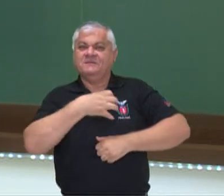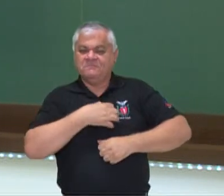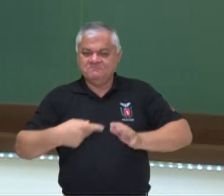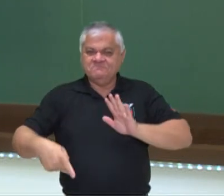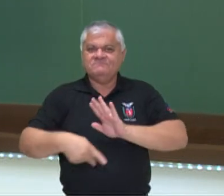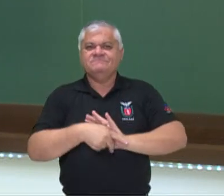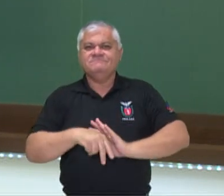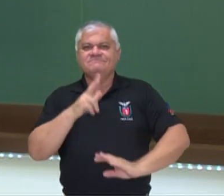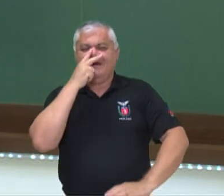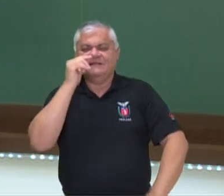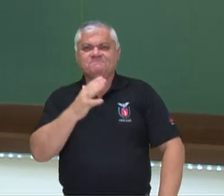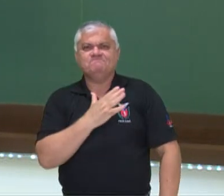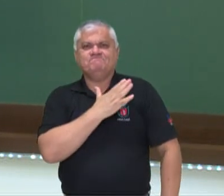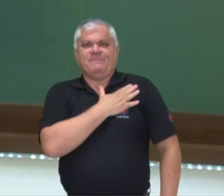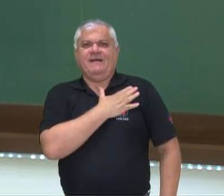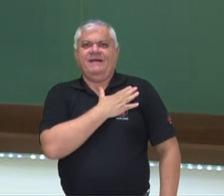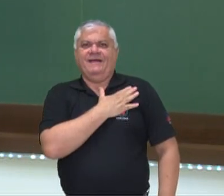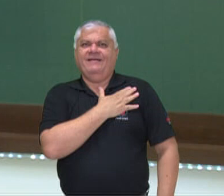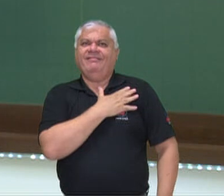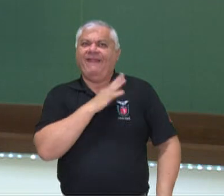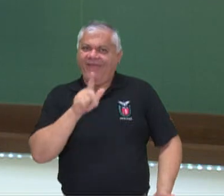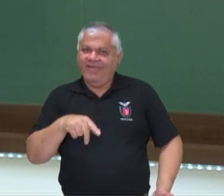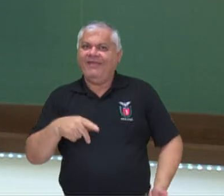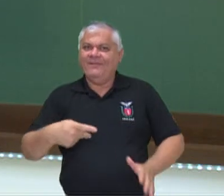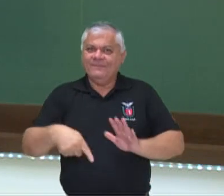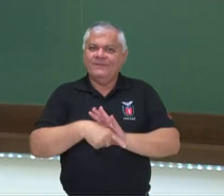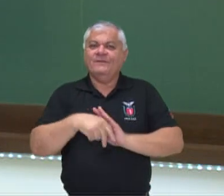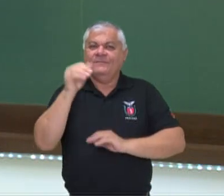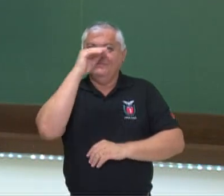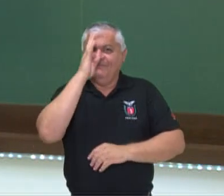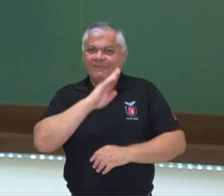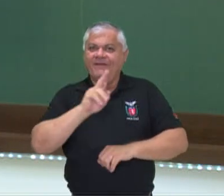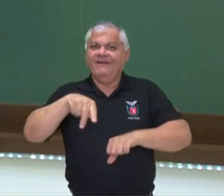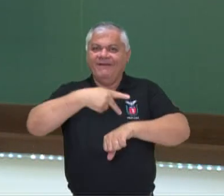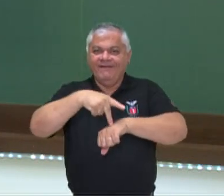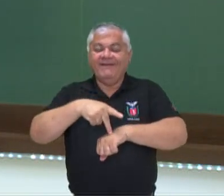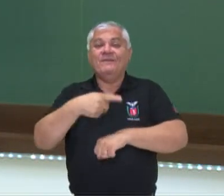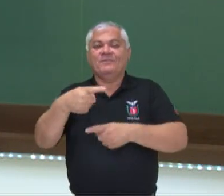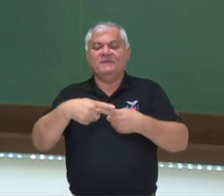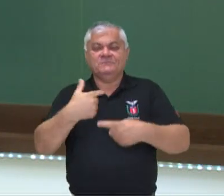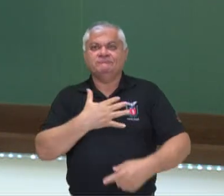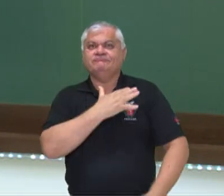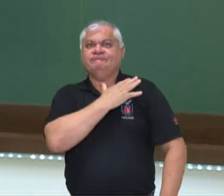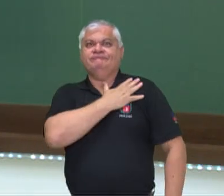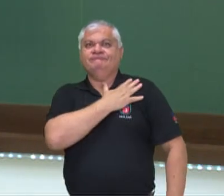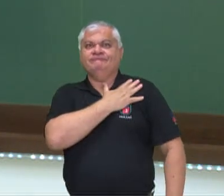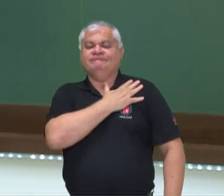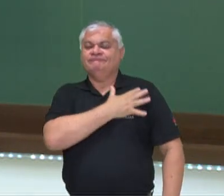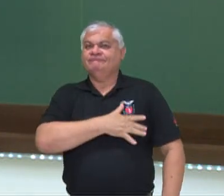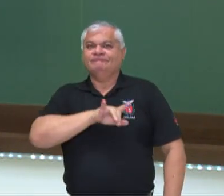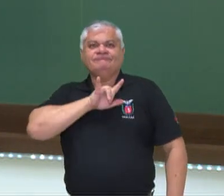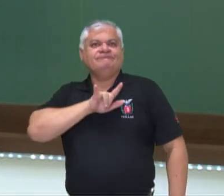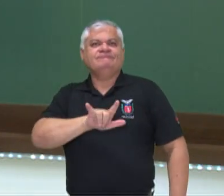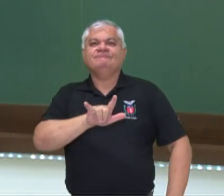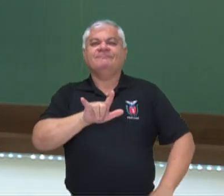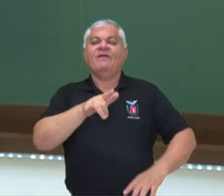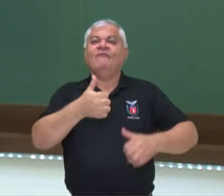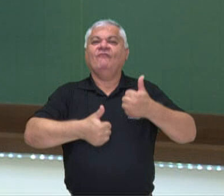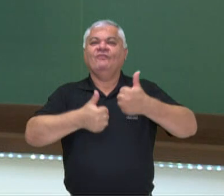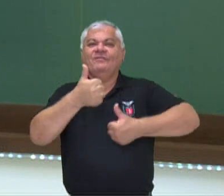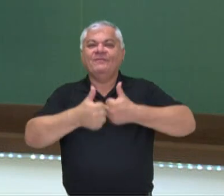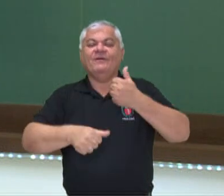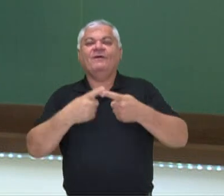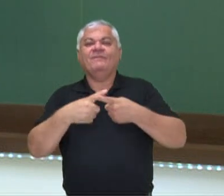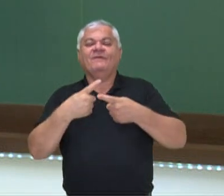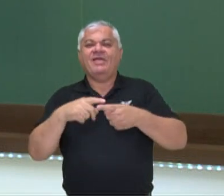patriótico dentro do nosso país, como se ser patriota seria somente torcer para a